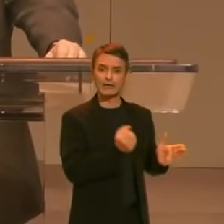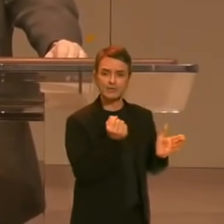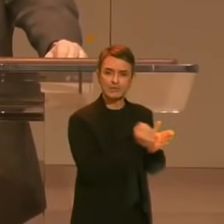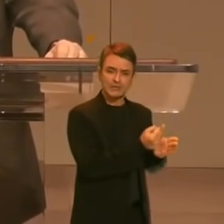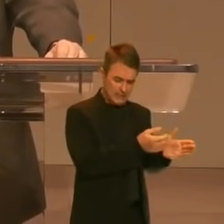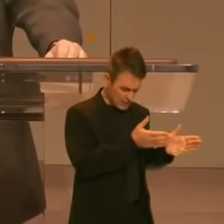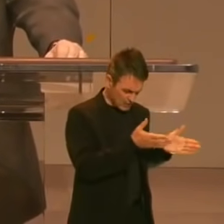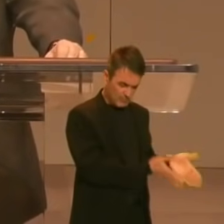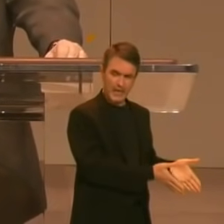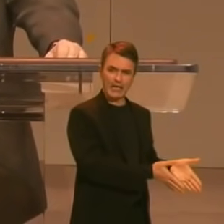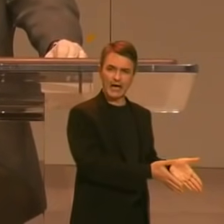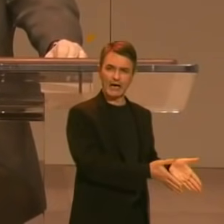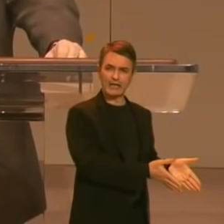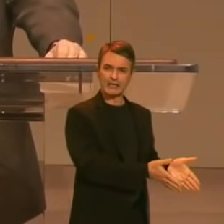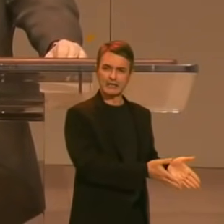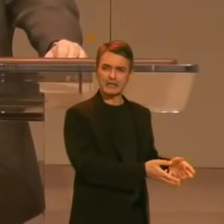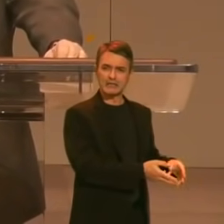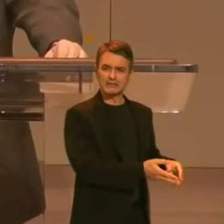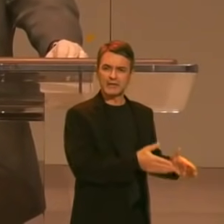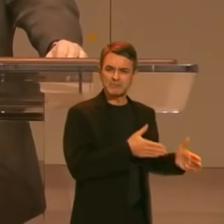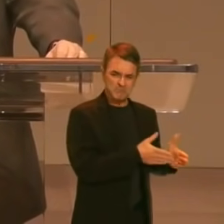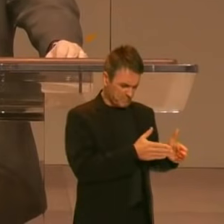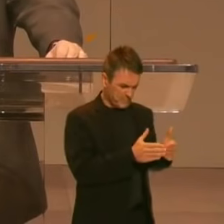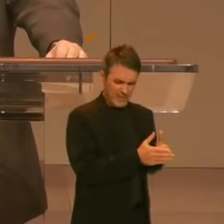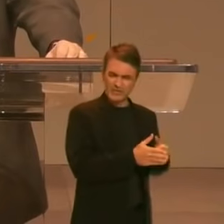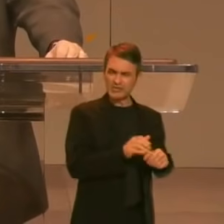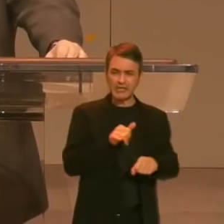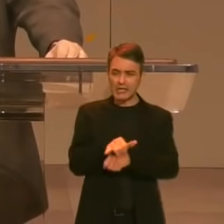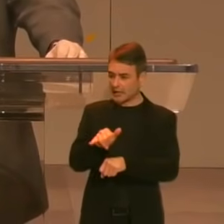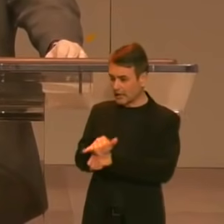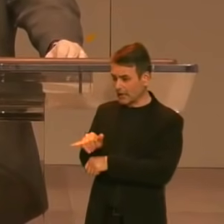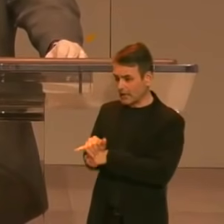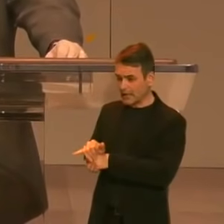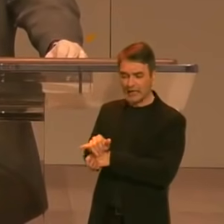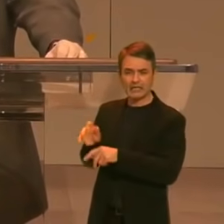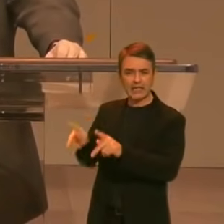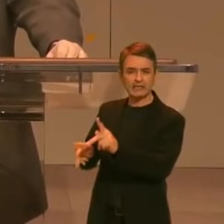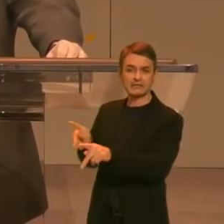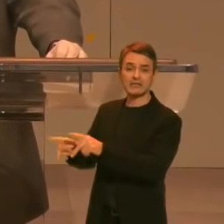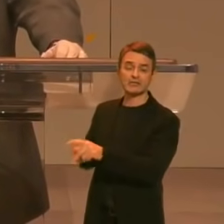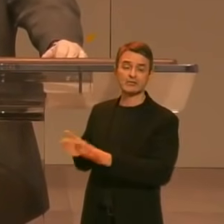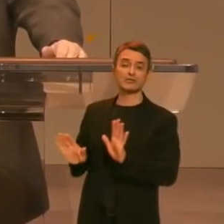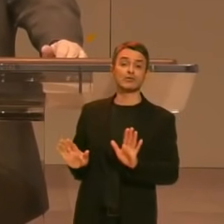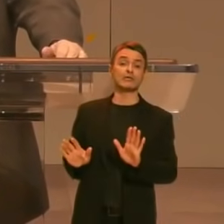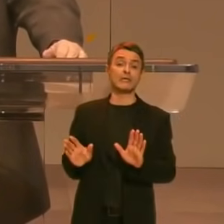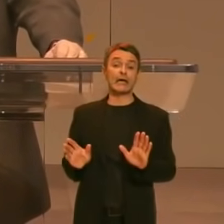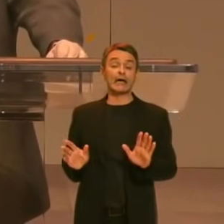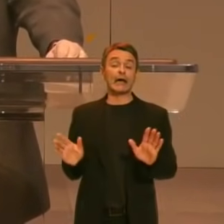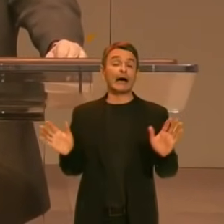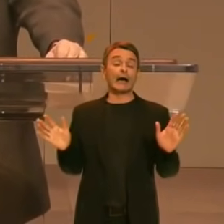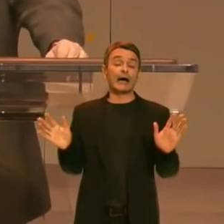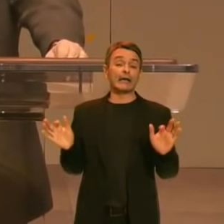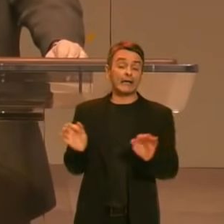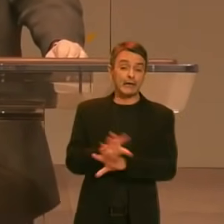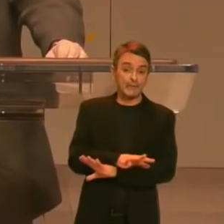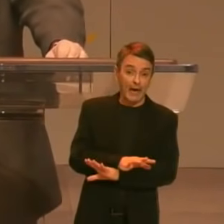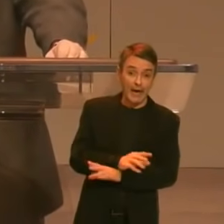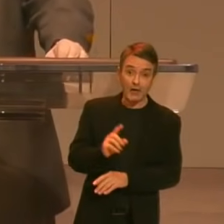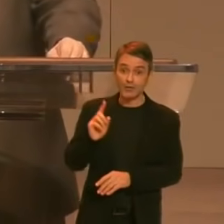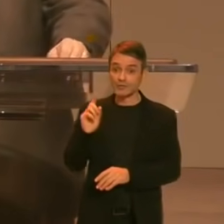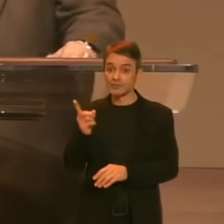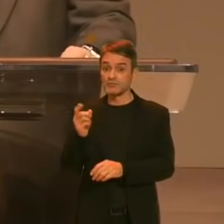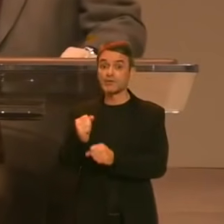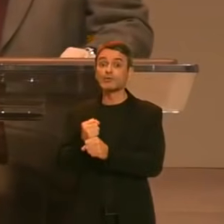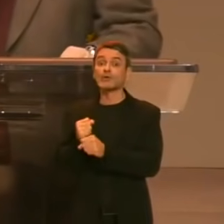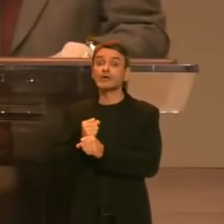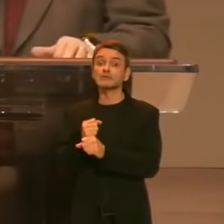sobre ele, para assim impedi-lo de enganar as nações, até que terminassem os 1000 anos, e depois disso é